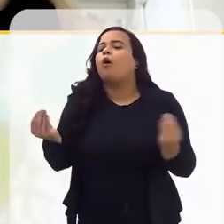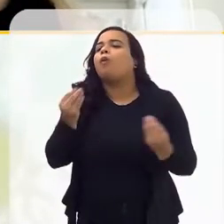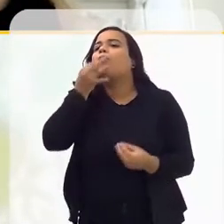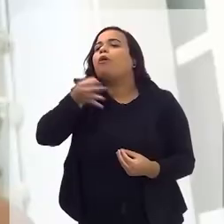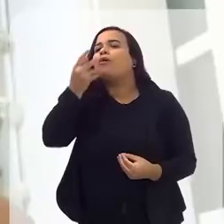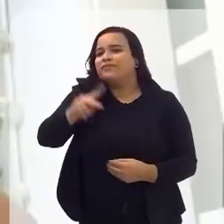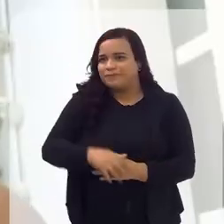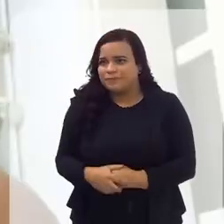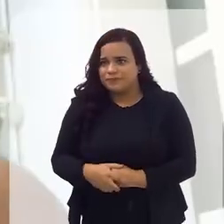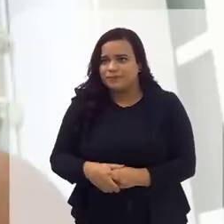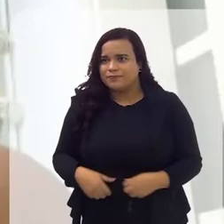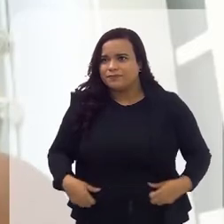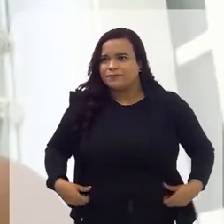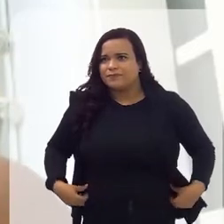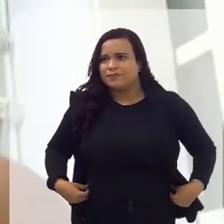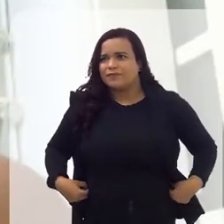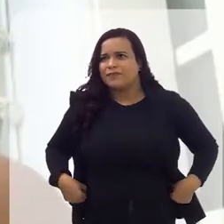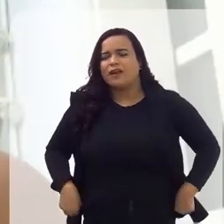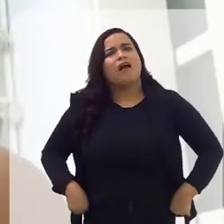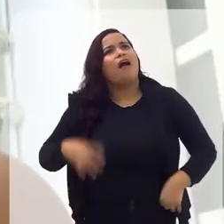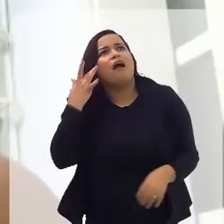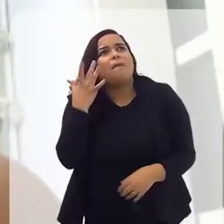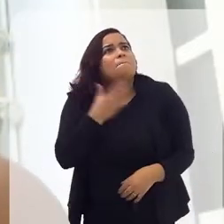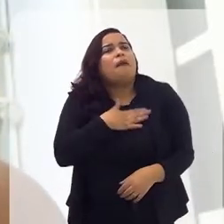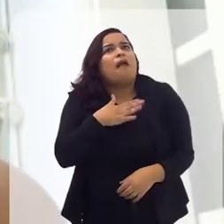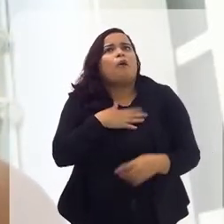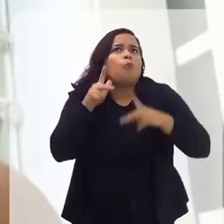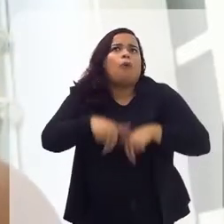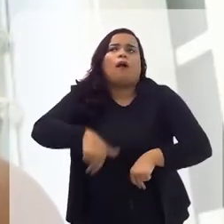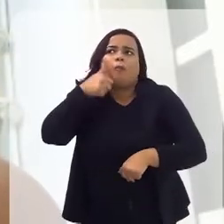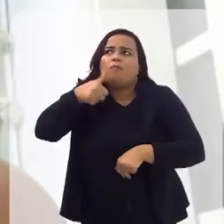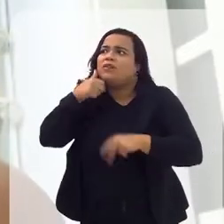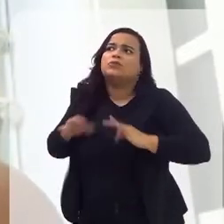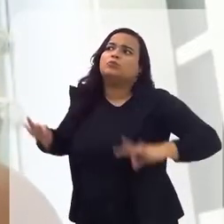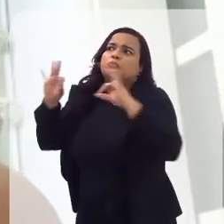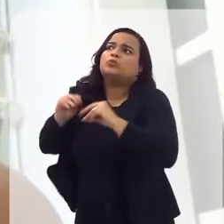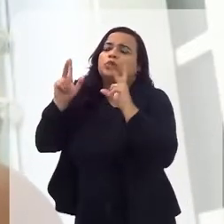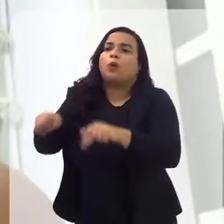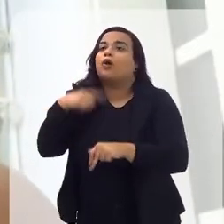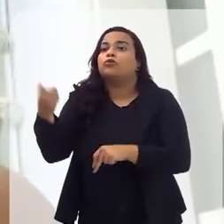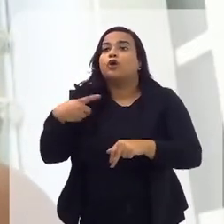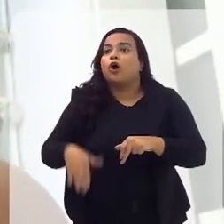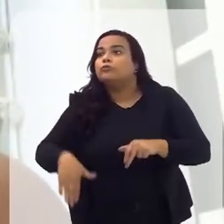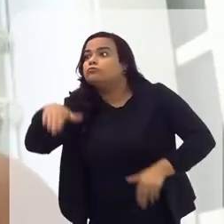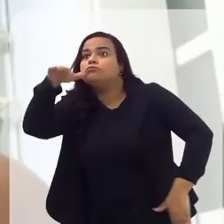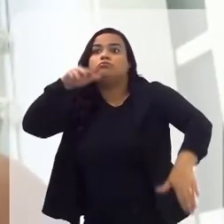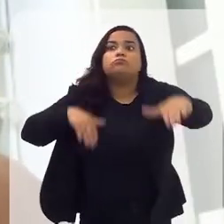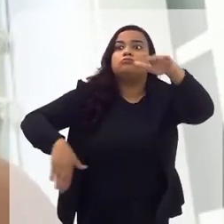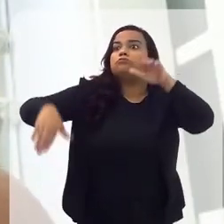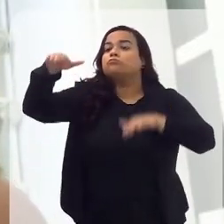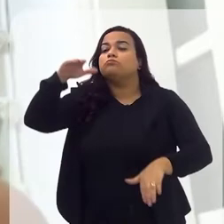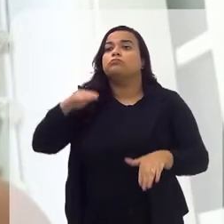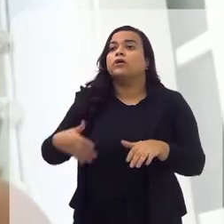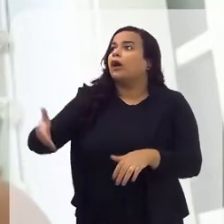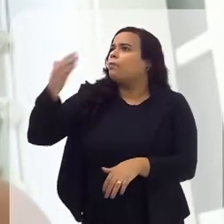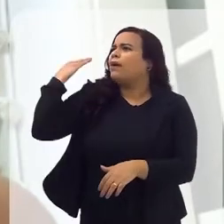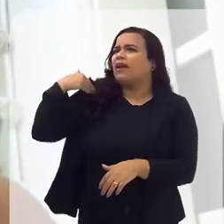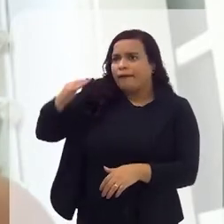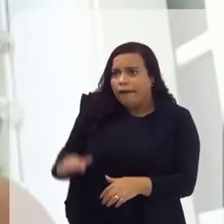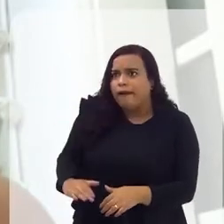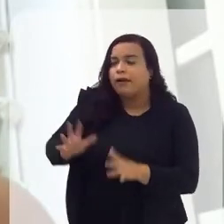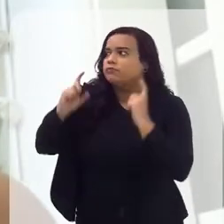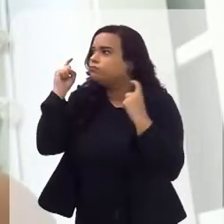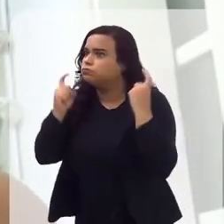ali? Acho que o meu ambiente, como de qualquer outra menina, é sempre um ambiente onde as meninas crescem, a gente cresce desde muito